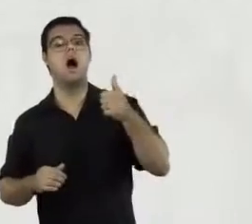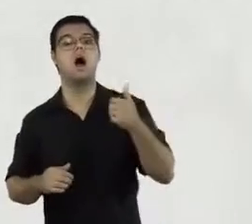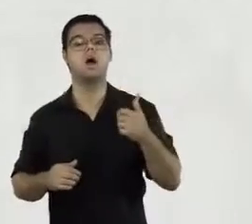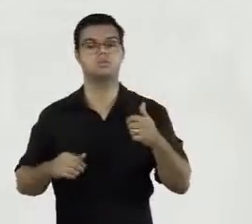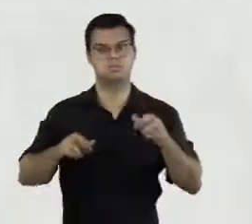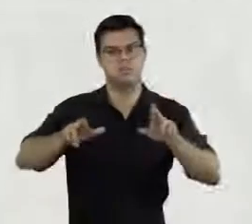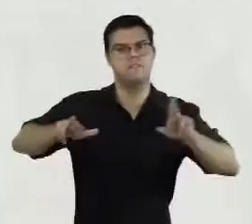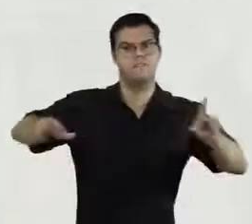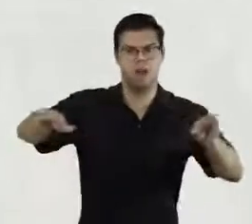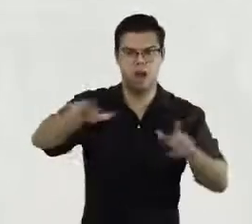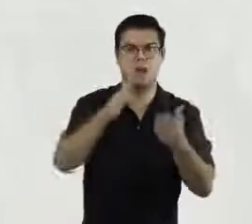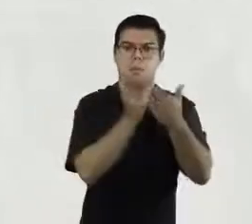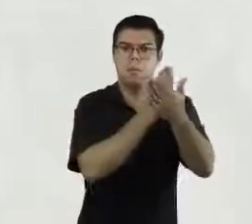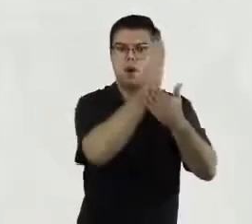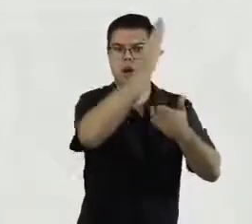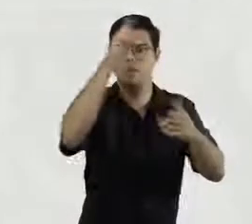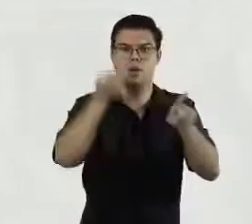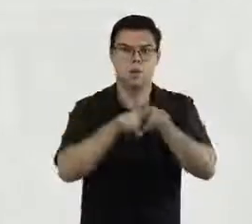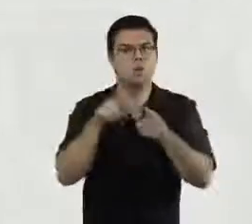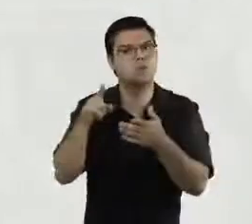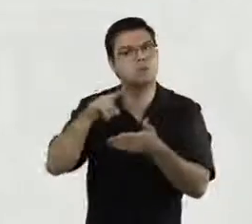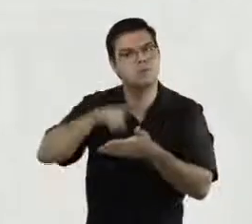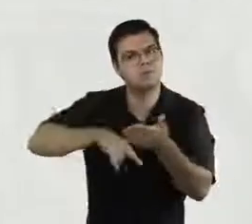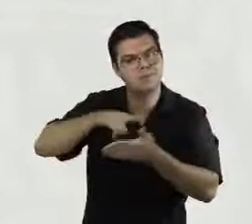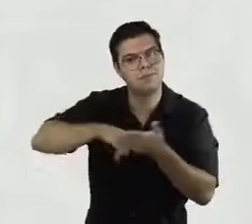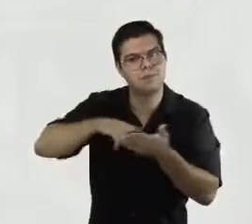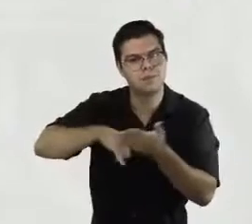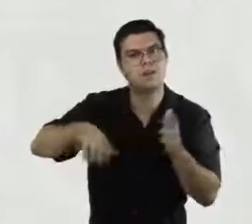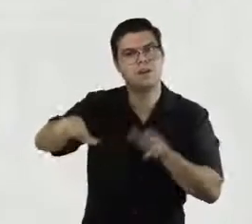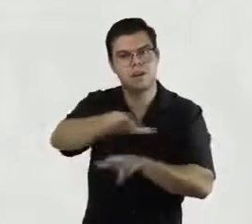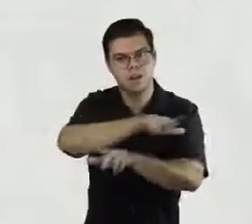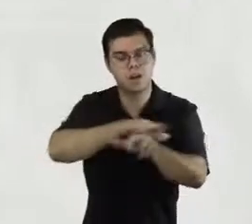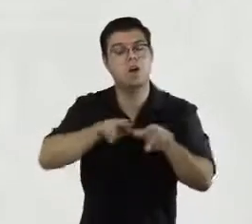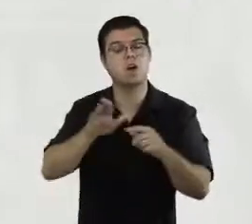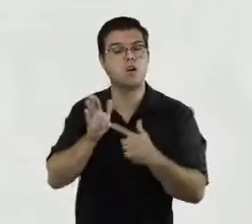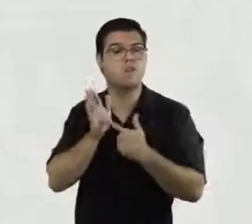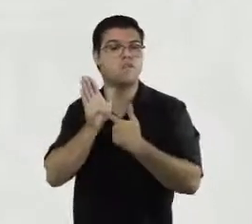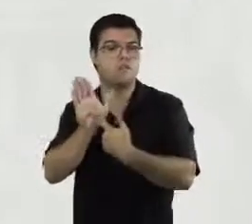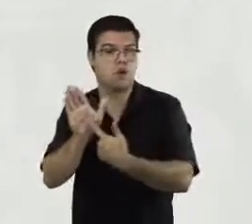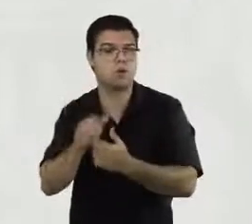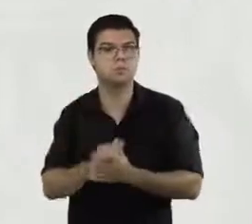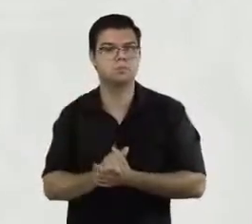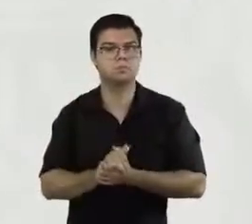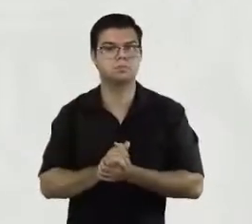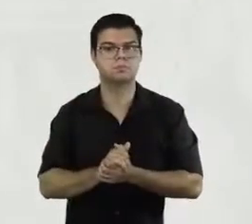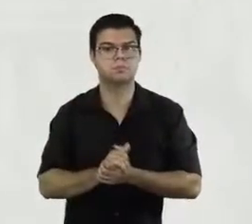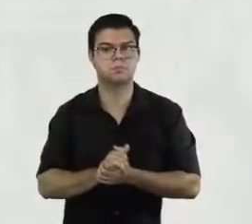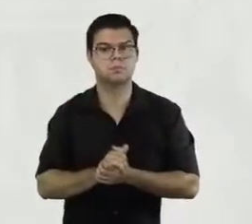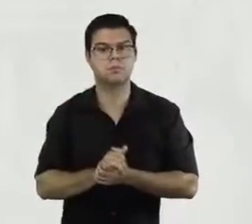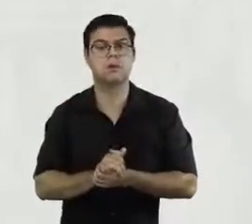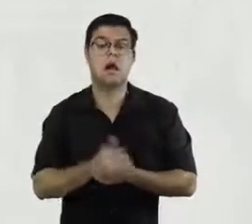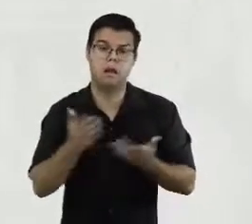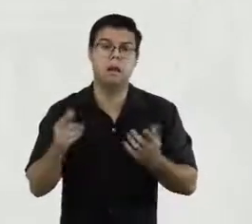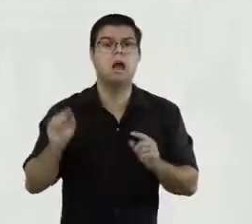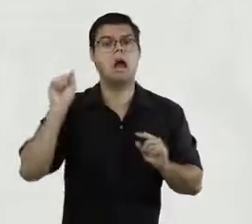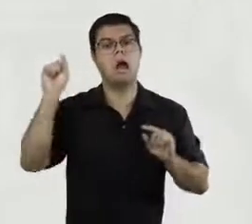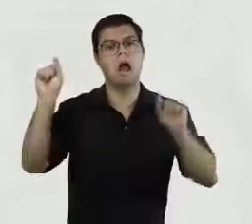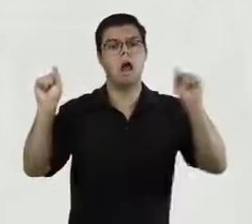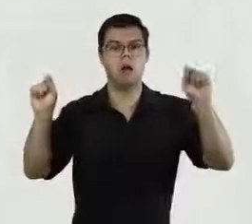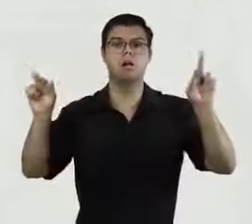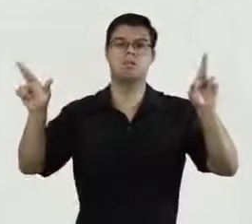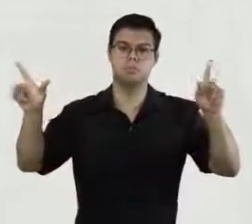bibliografia e documentação repousaria na determinação de sua audiência, a quem cada uma delas